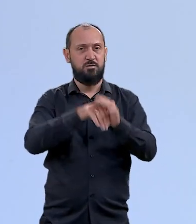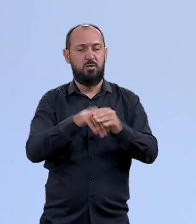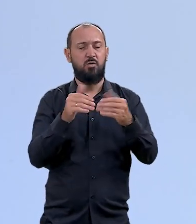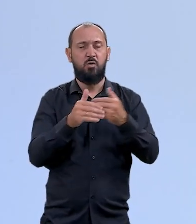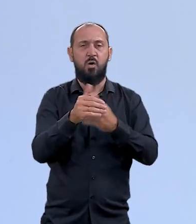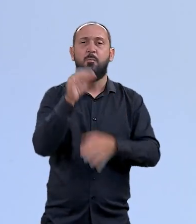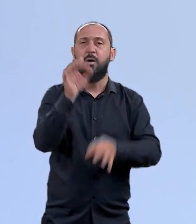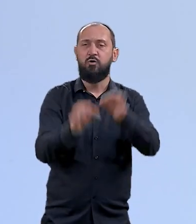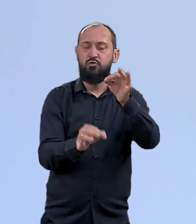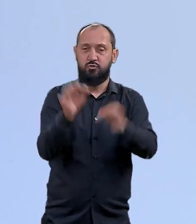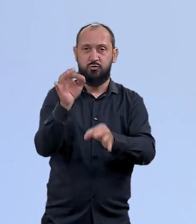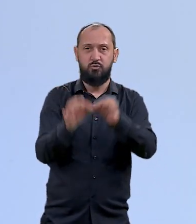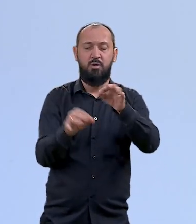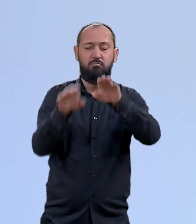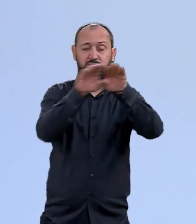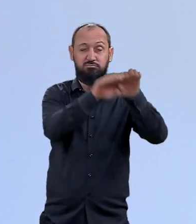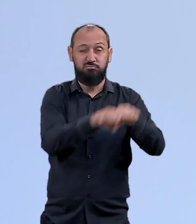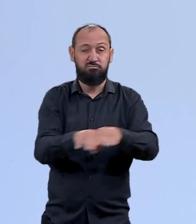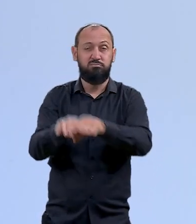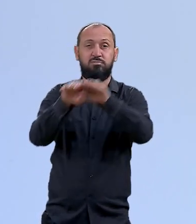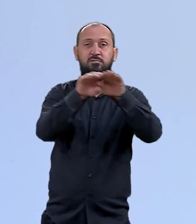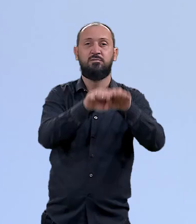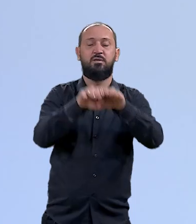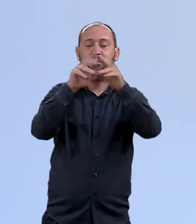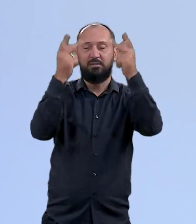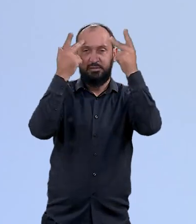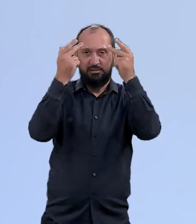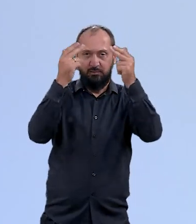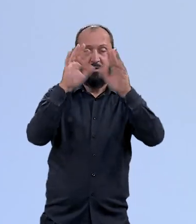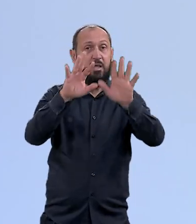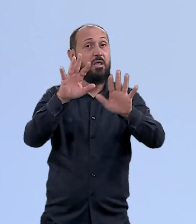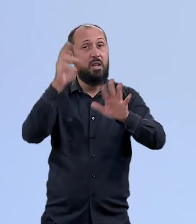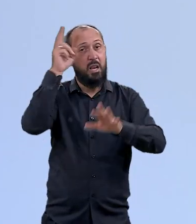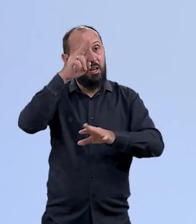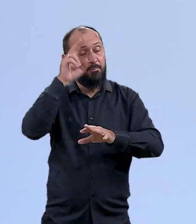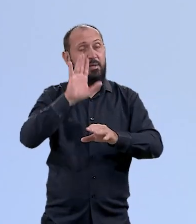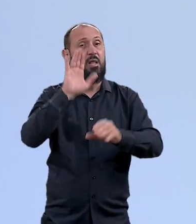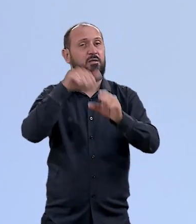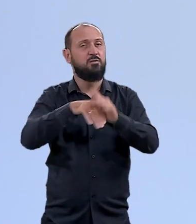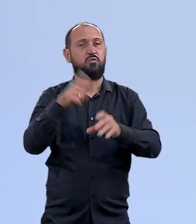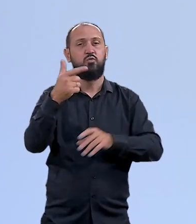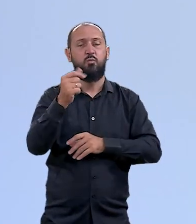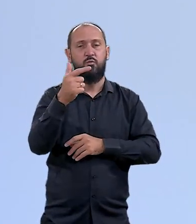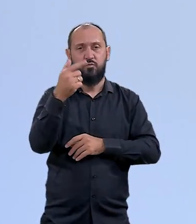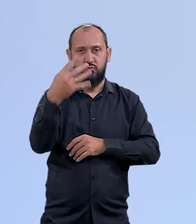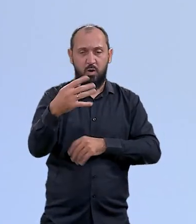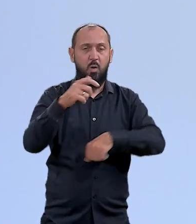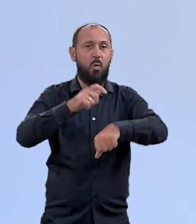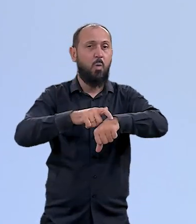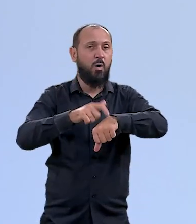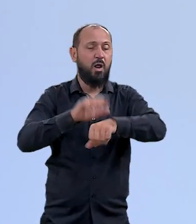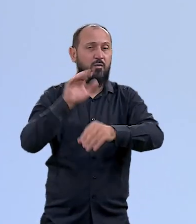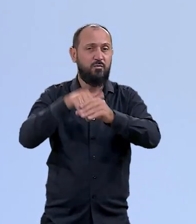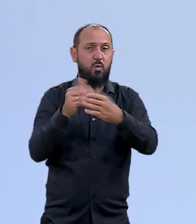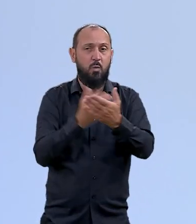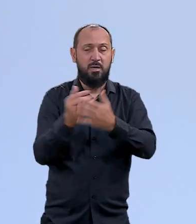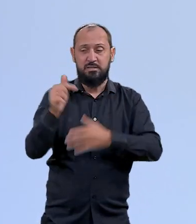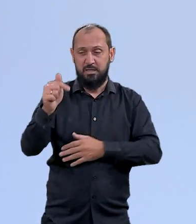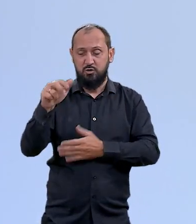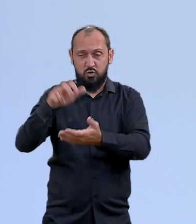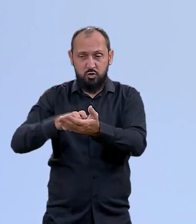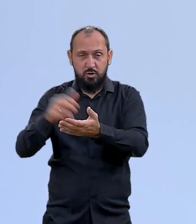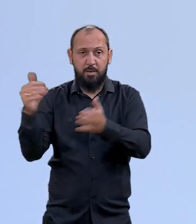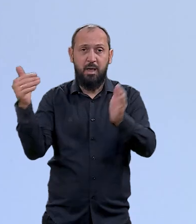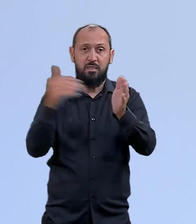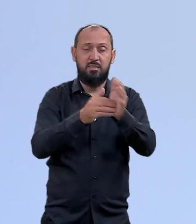E lembrando, eleição 2024, a horário de votação é das 7 da manhã às 16 horas aqui no Mato Grosso do Sul. É horário de